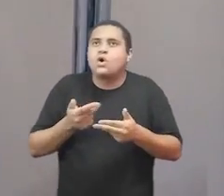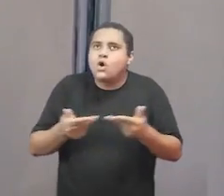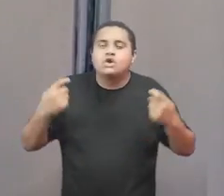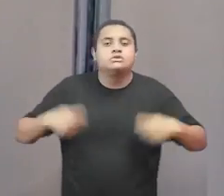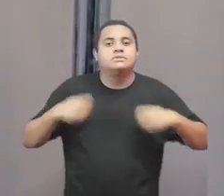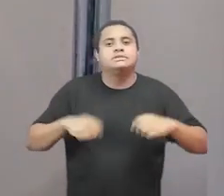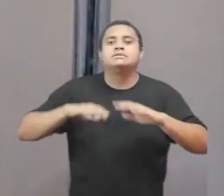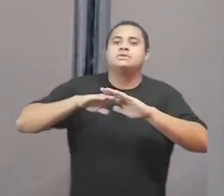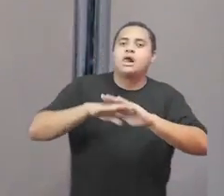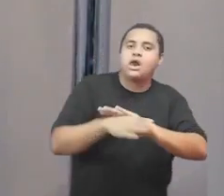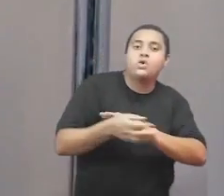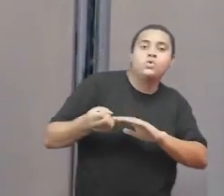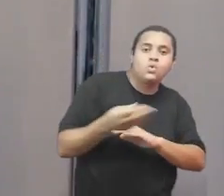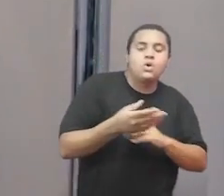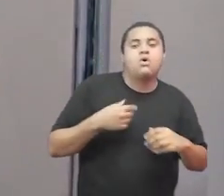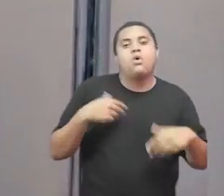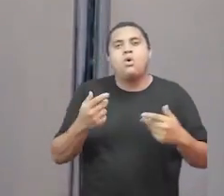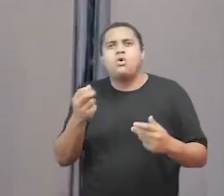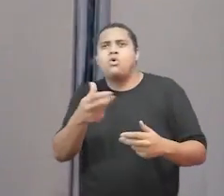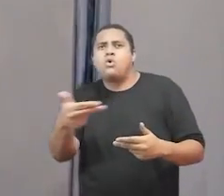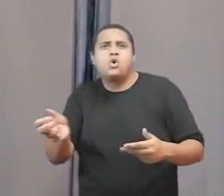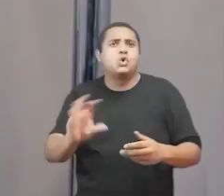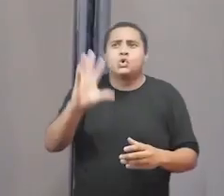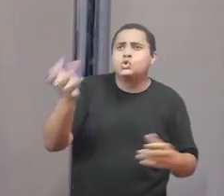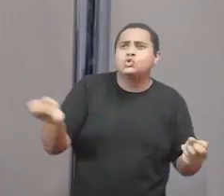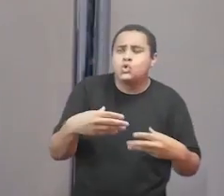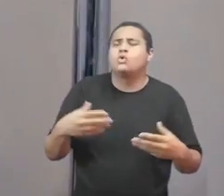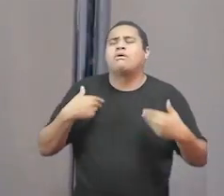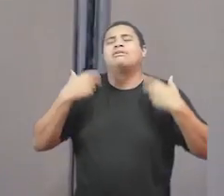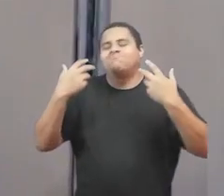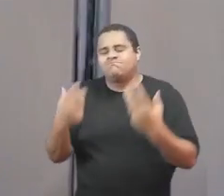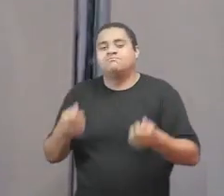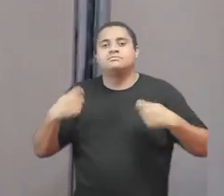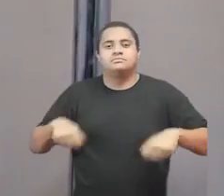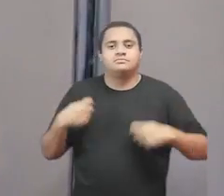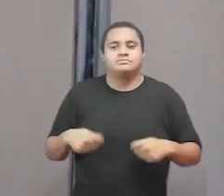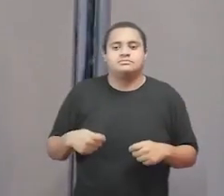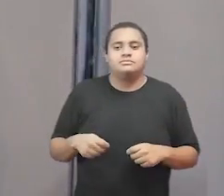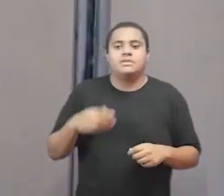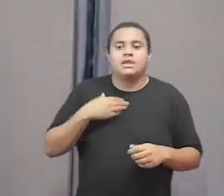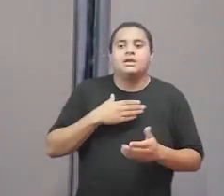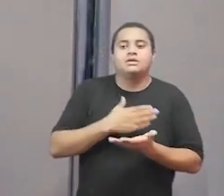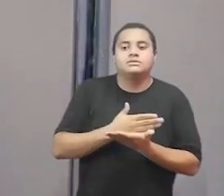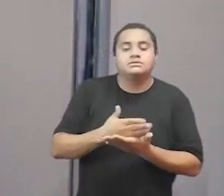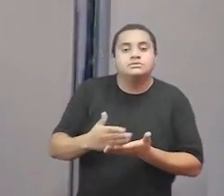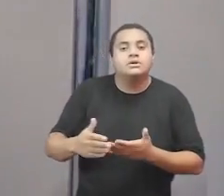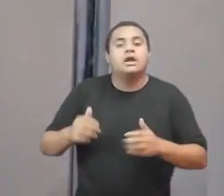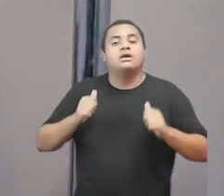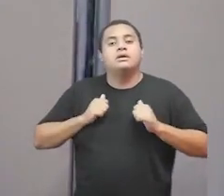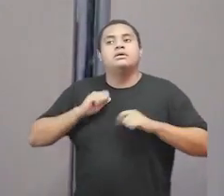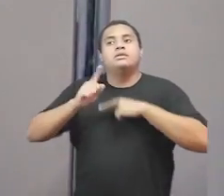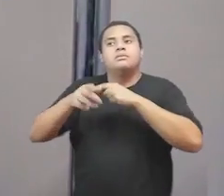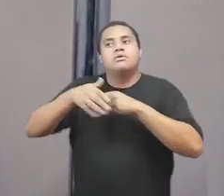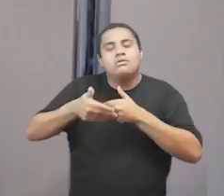gente precisa se acostumar, uma coisa que a gente precisa aceitar, enfim, tudo que nos desconforta, eles começam na zona de desconforto,